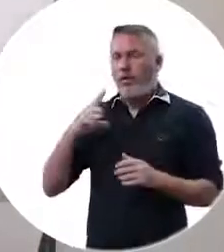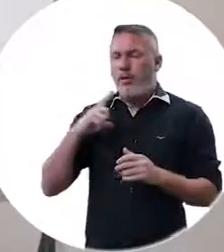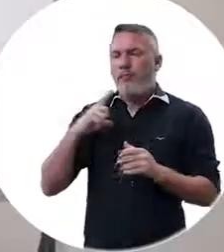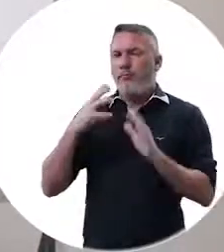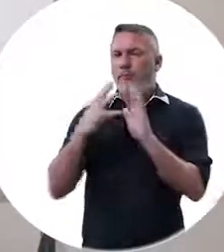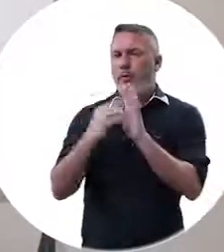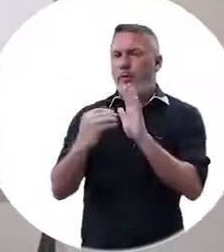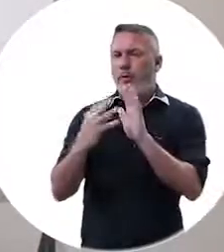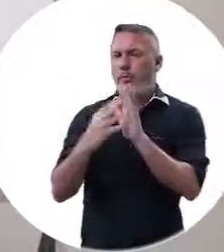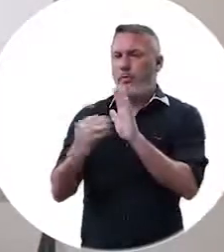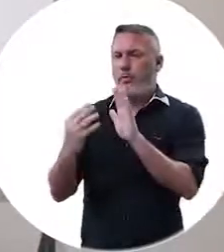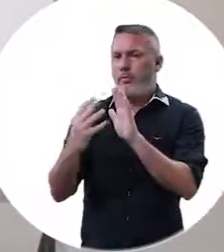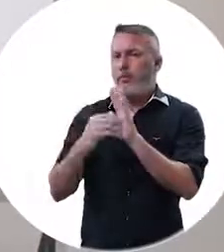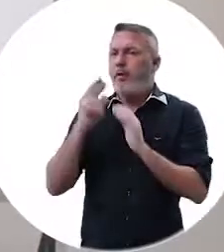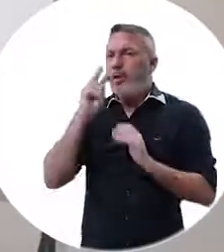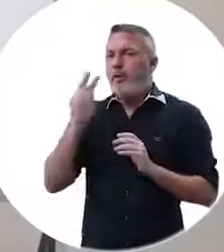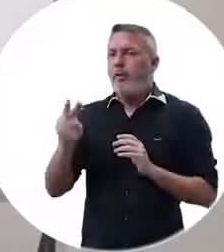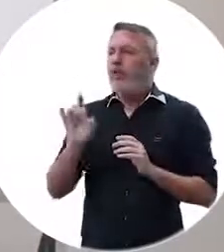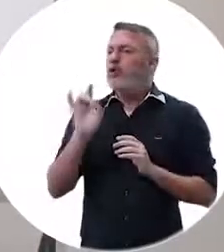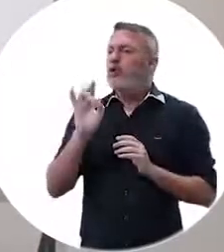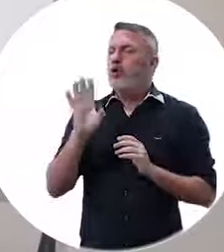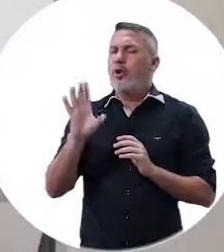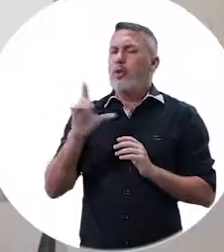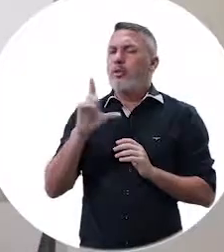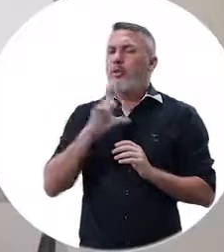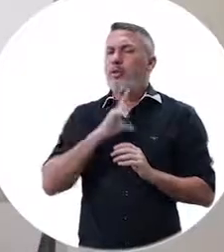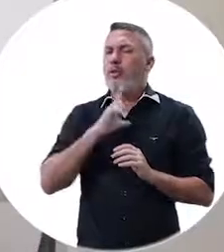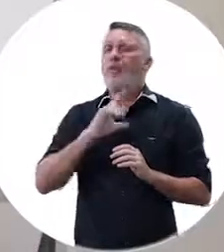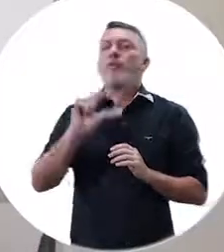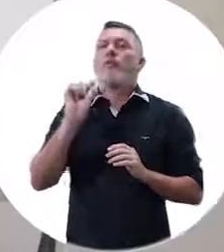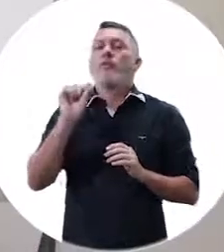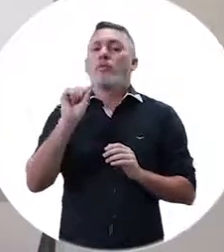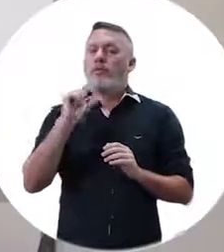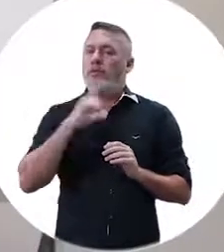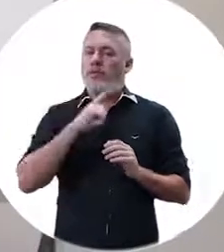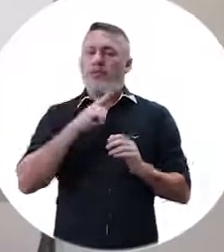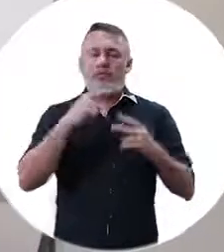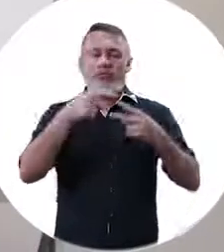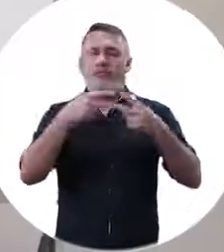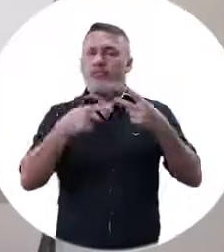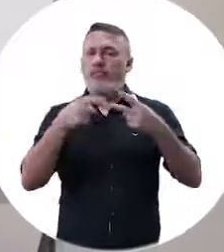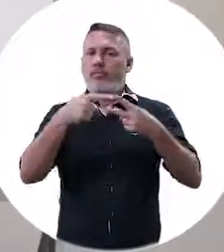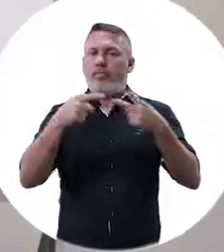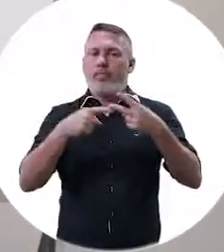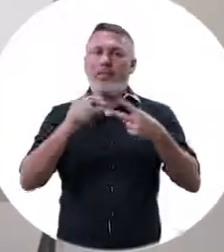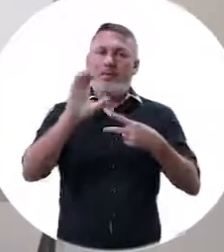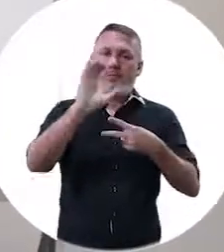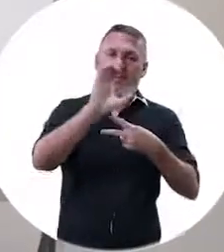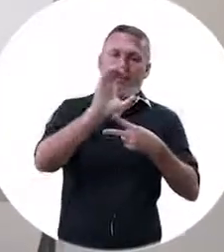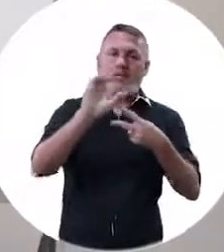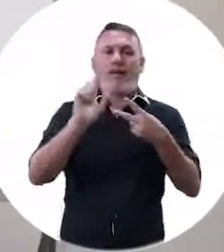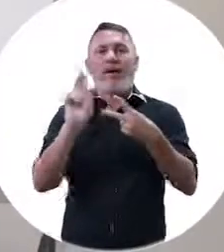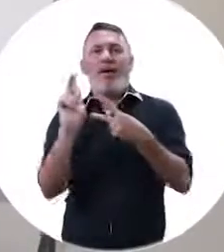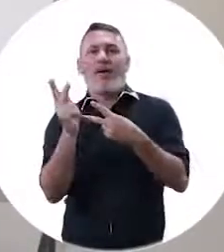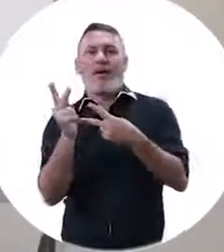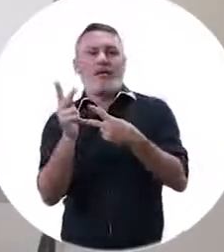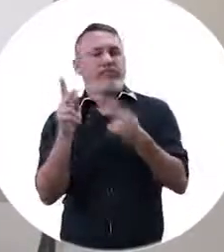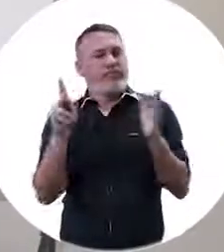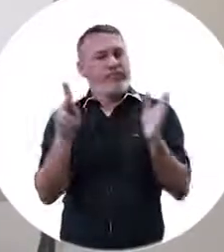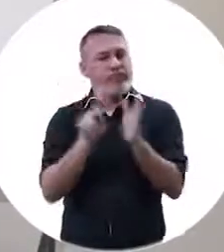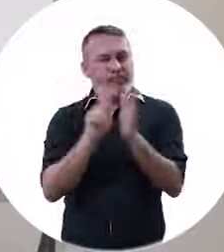você observar aqui os nossos exemplos, são somente de carbonos e hidrogênios, ou seja,